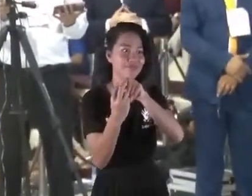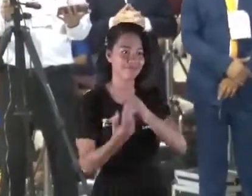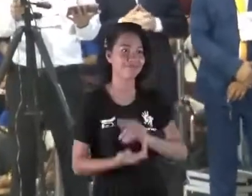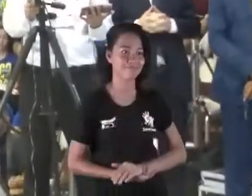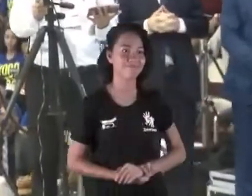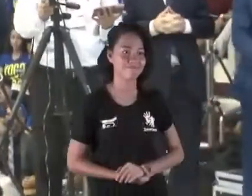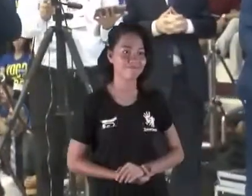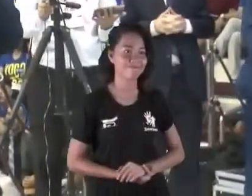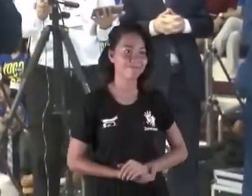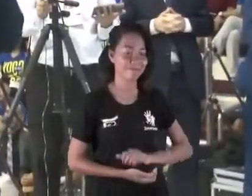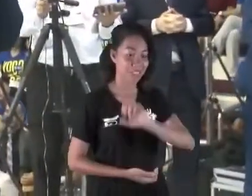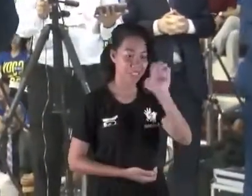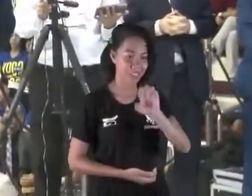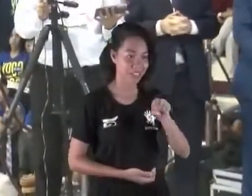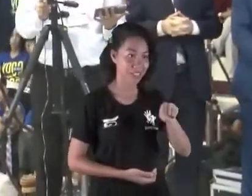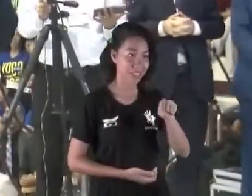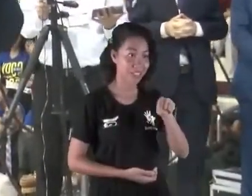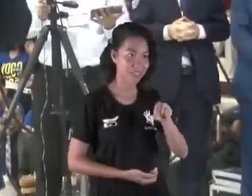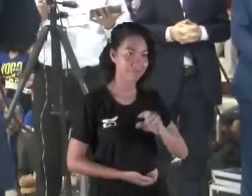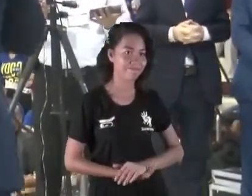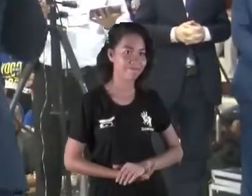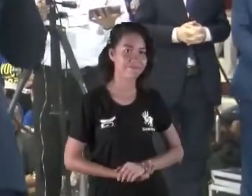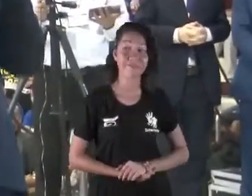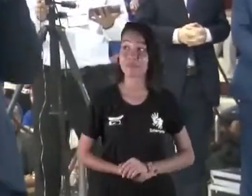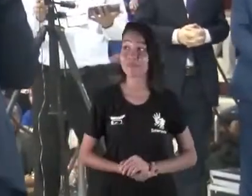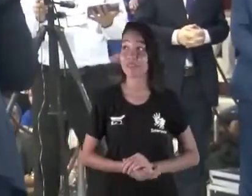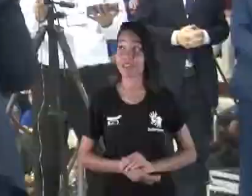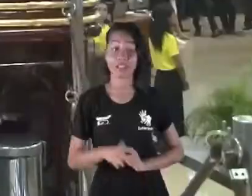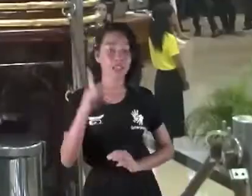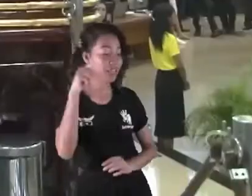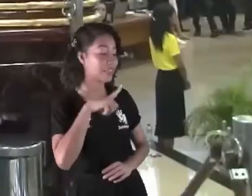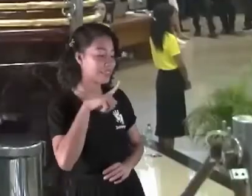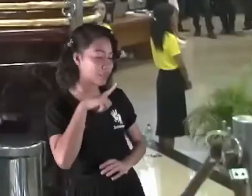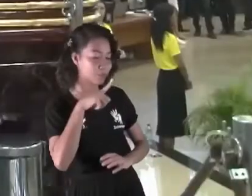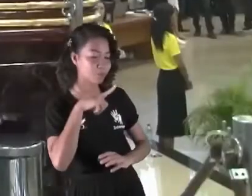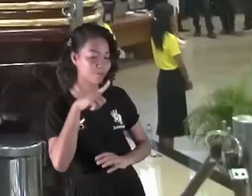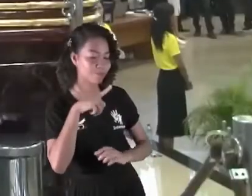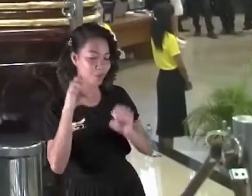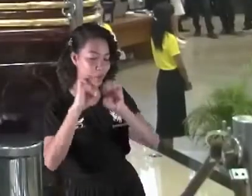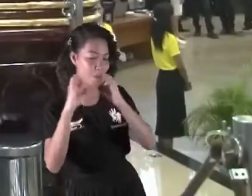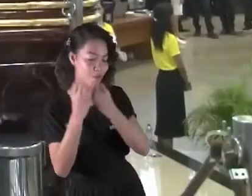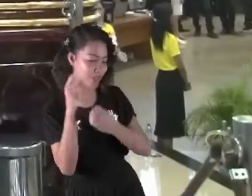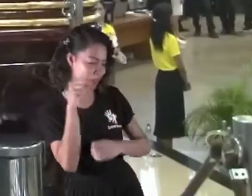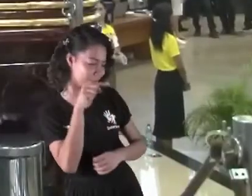Pois não, Jeová! Eu tenho uma agenda para você.